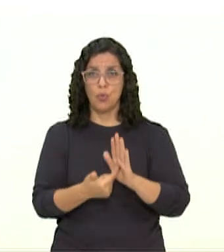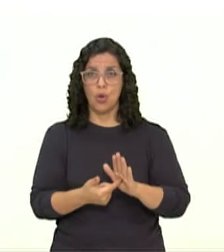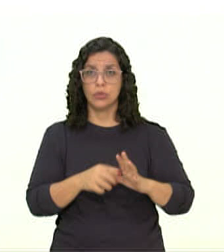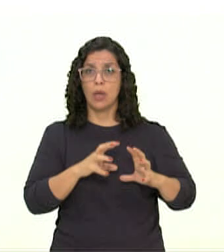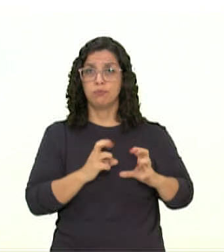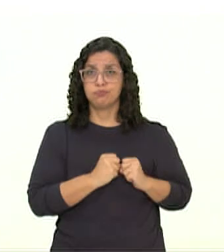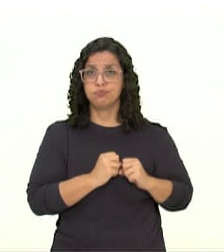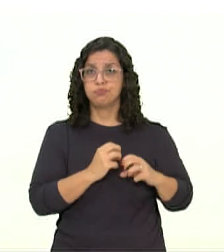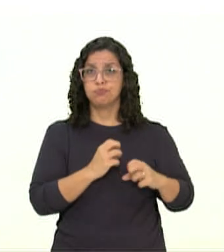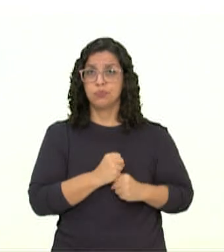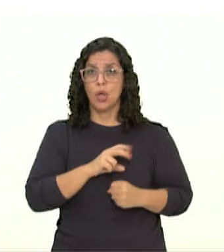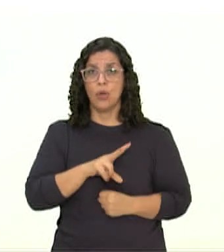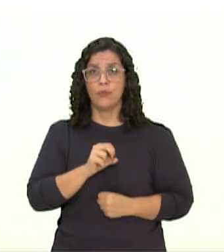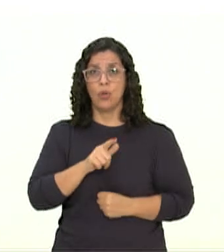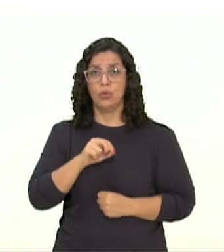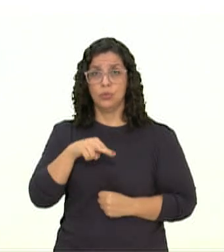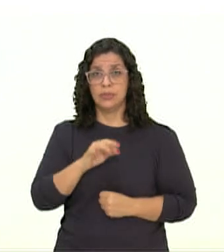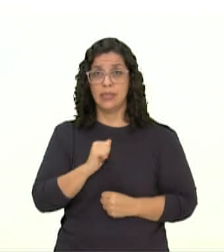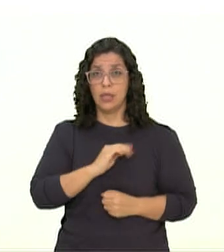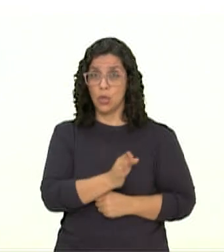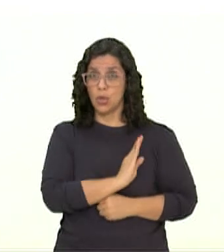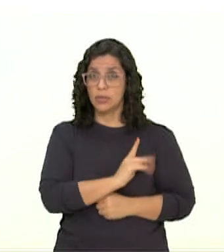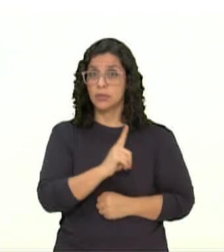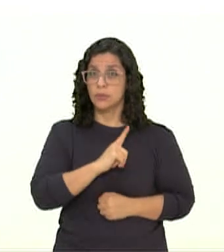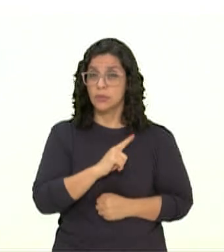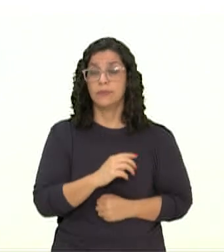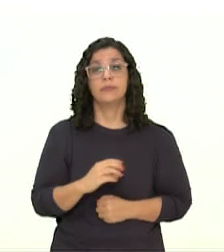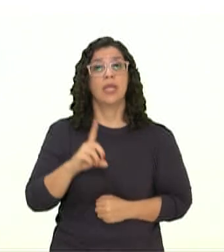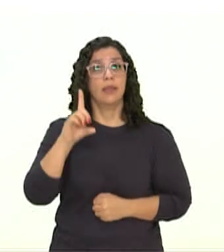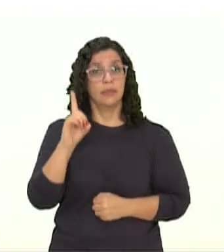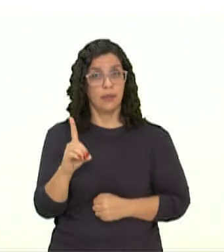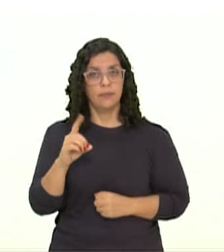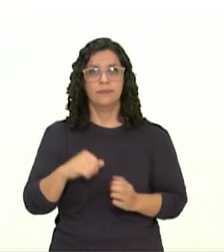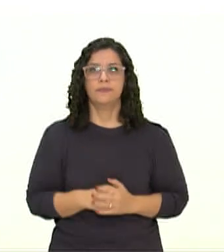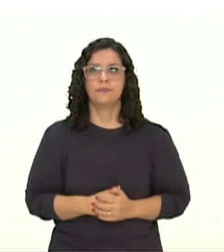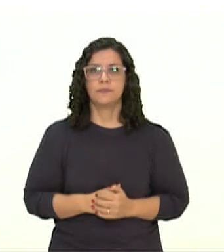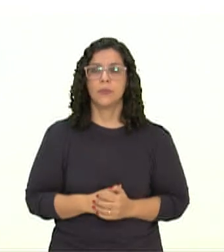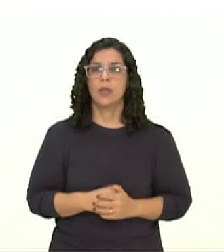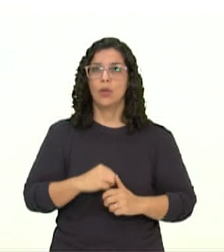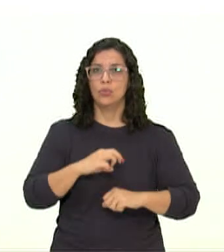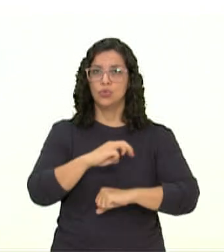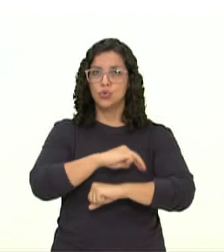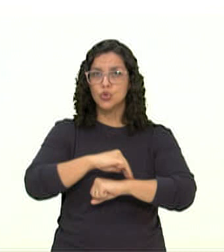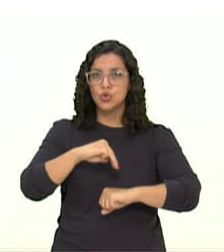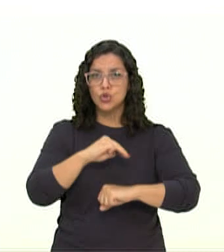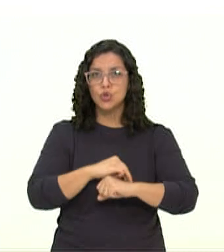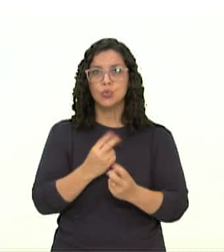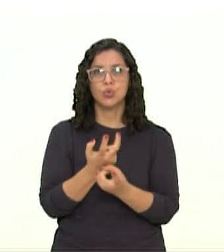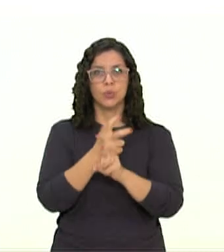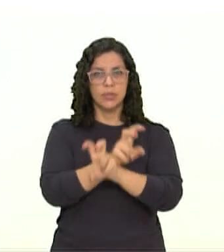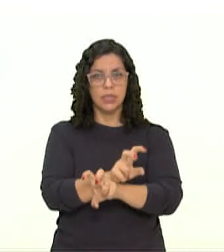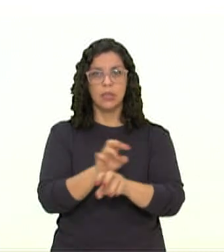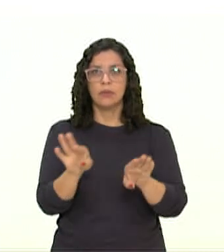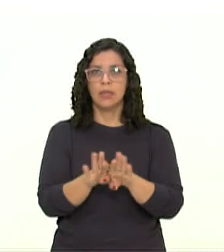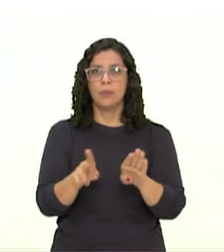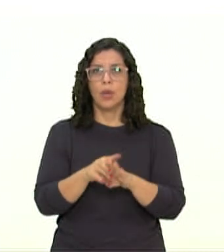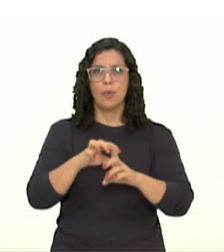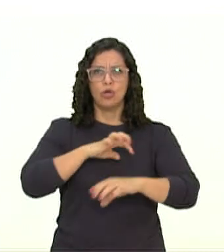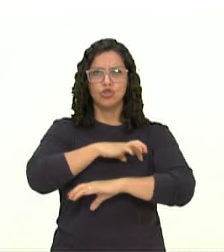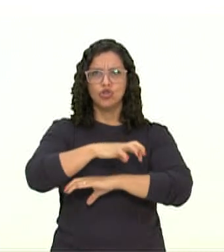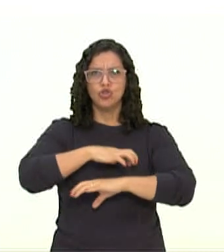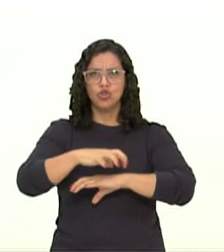contração voluntária e é encontrado no coração. Letra D. O tecido muscular estriado esquelético apresenta